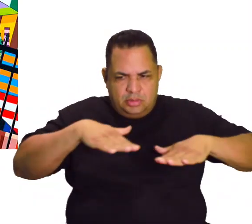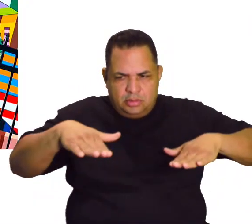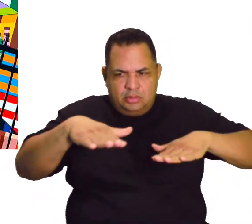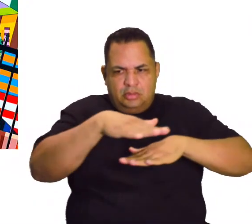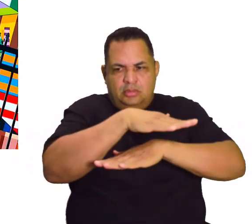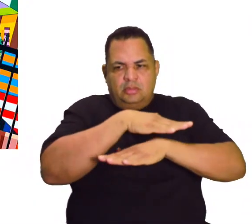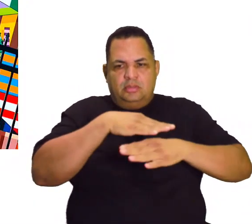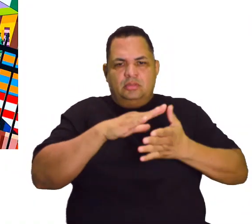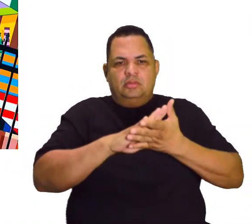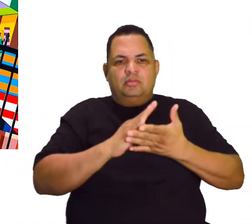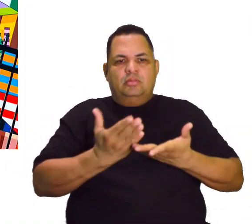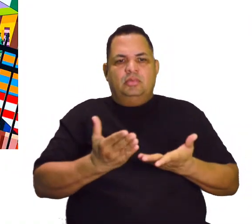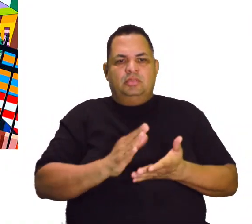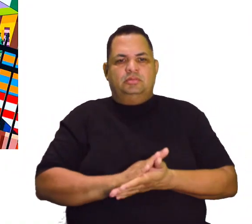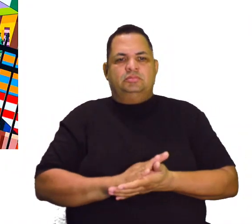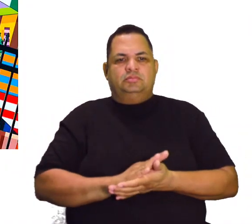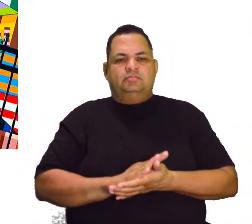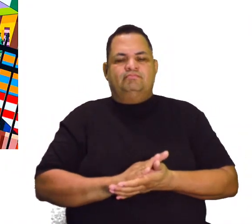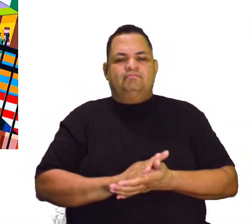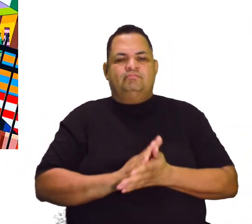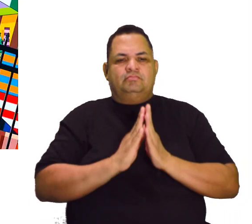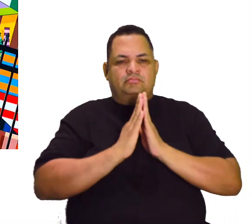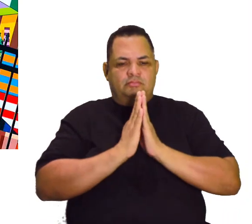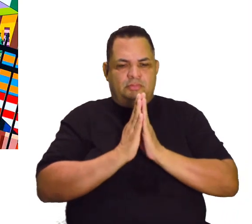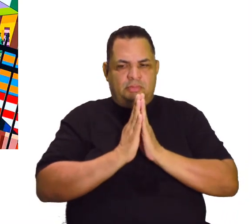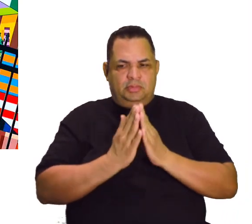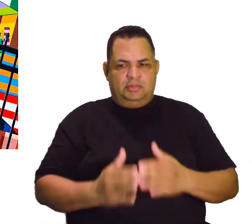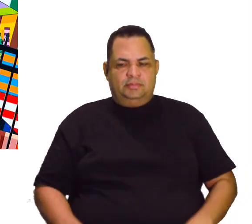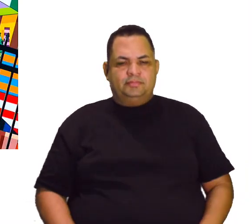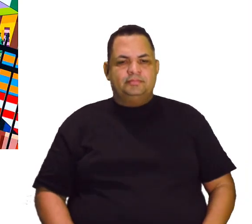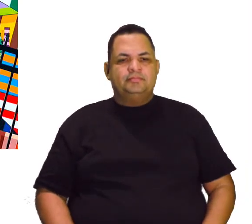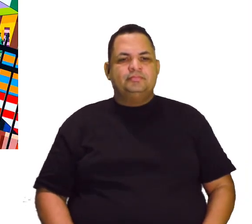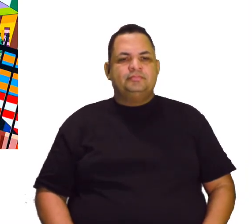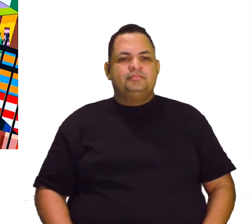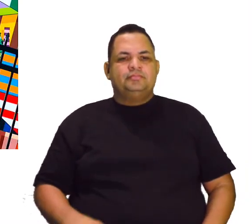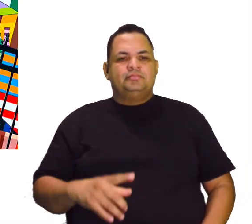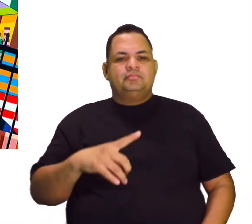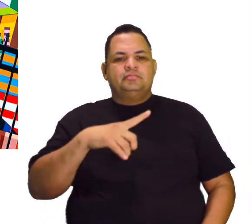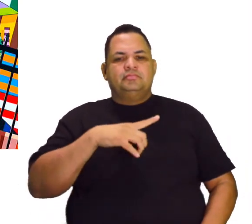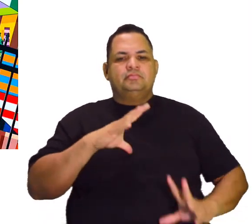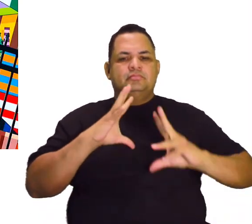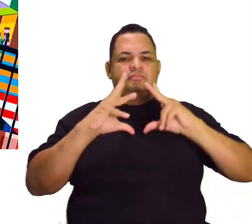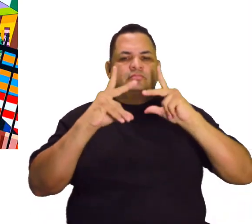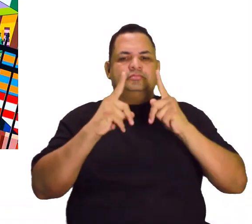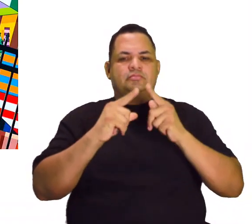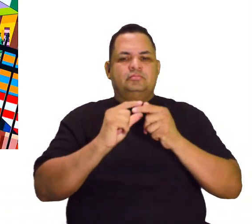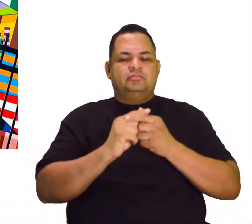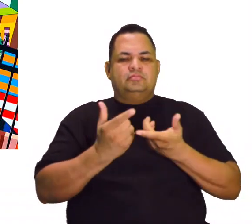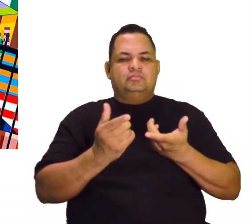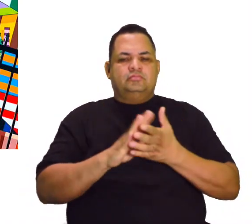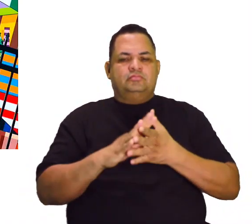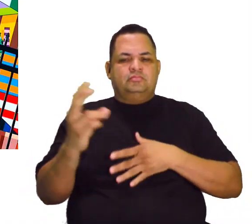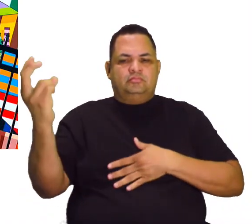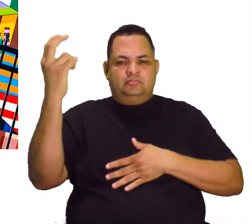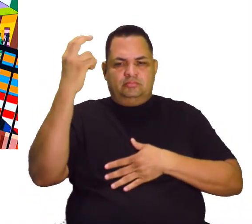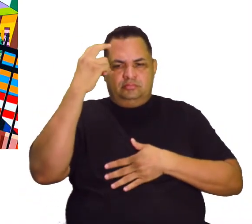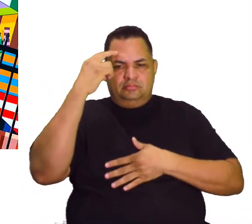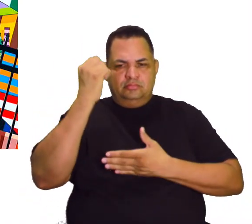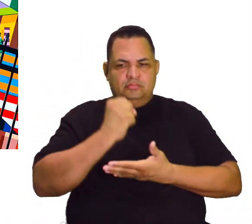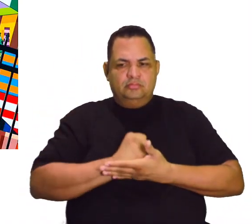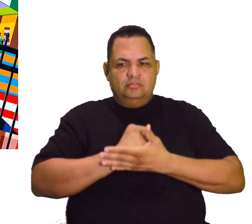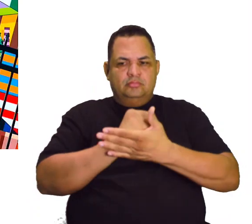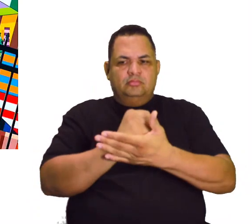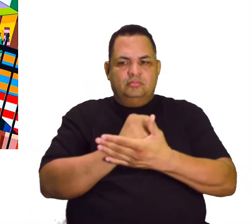dança, rituais sagrados. Certo? E todo esse conjunto aqui cultural, nós temos